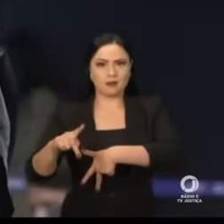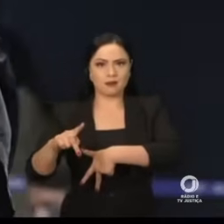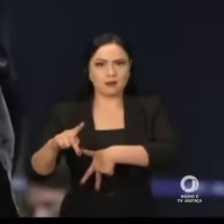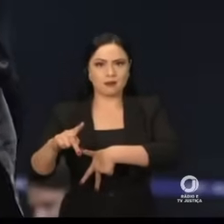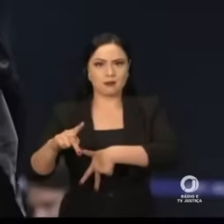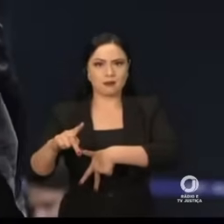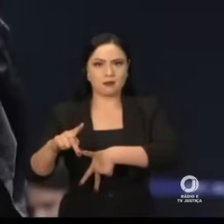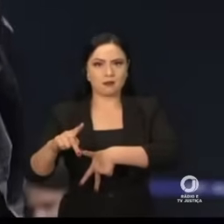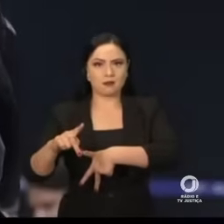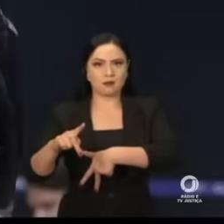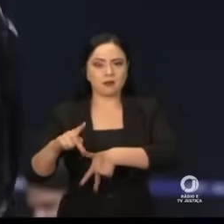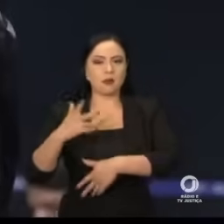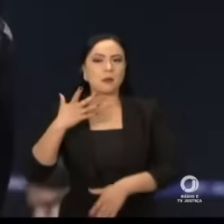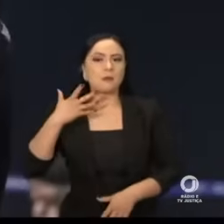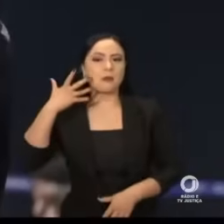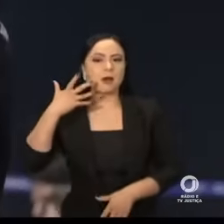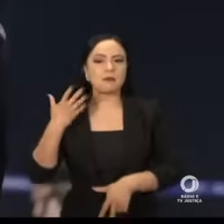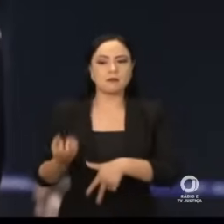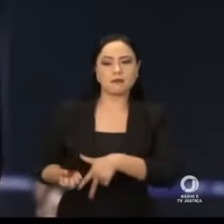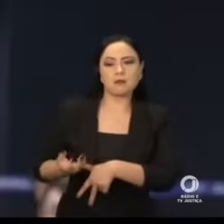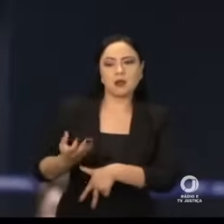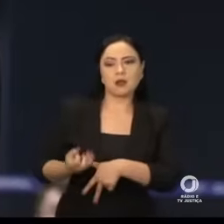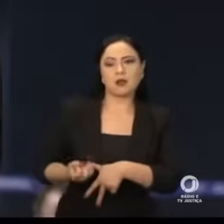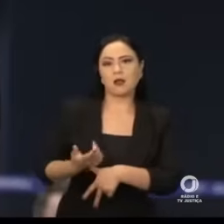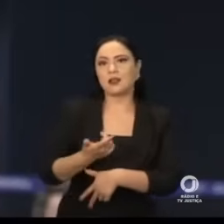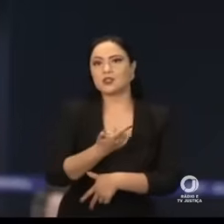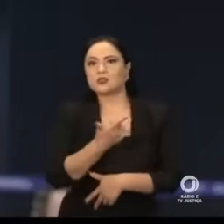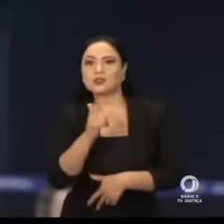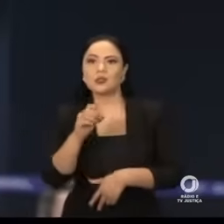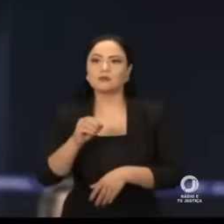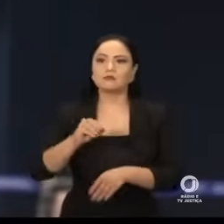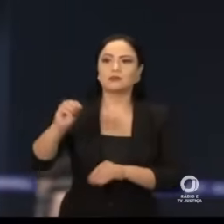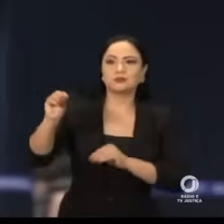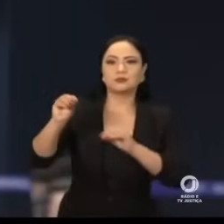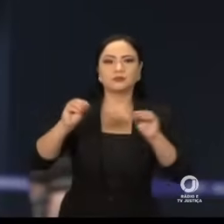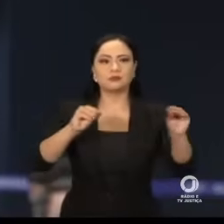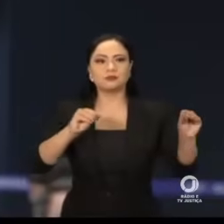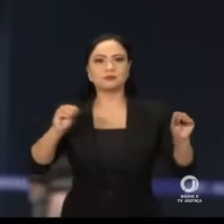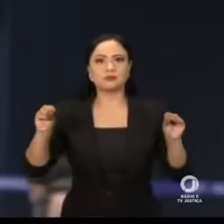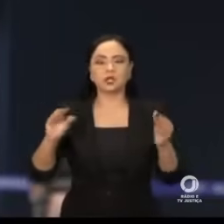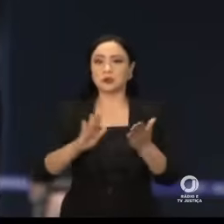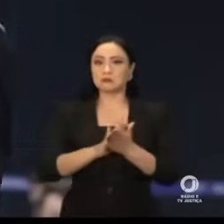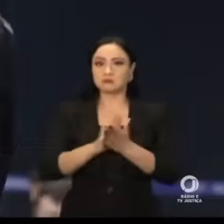que em seus depoimentos disse que não transmitiu a ninguém.